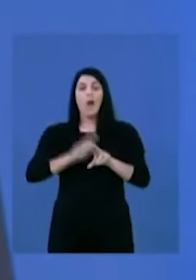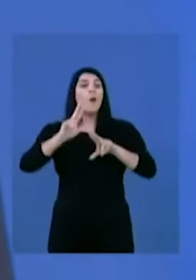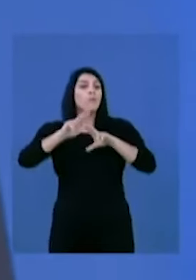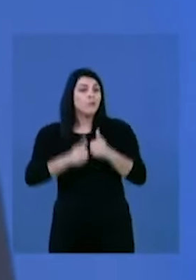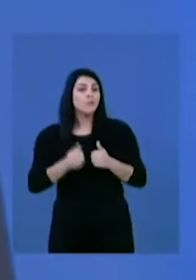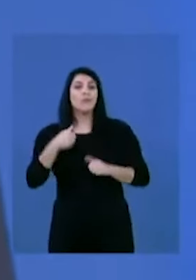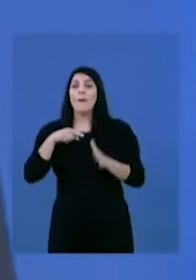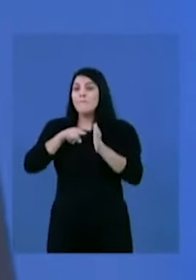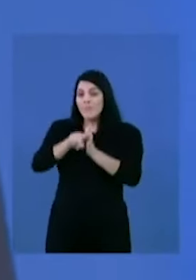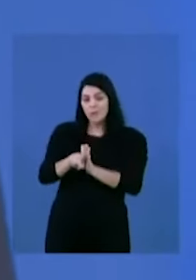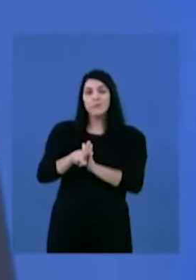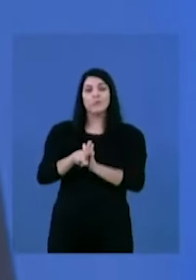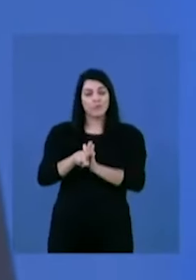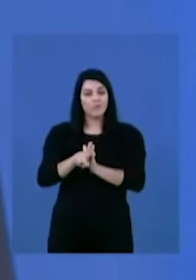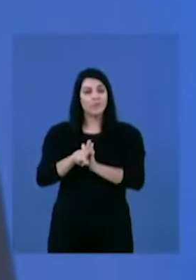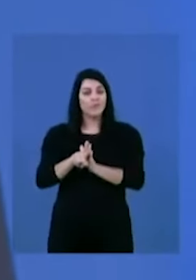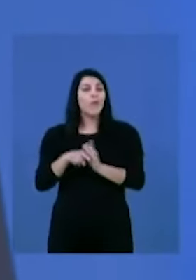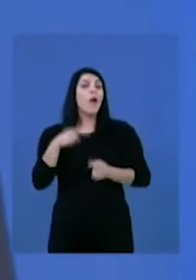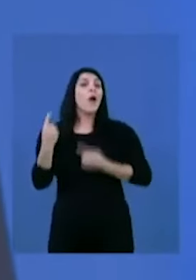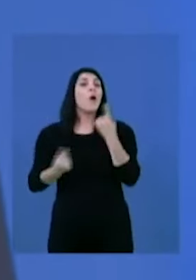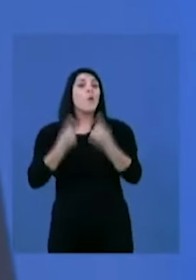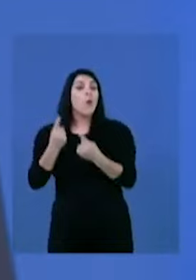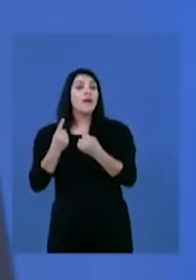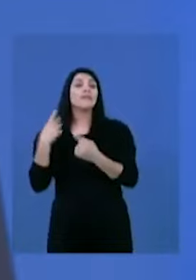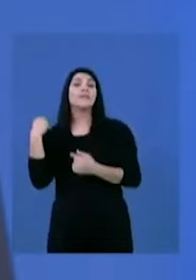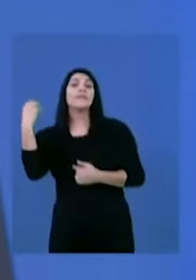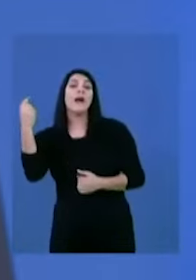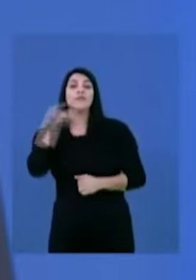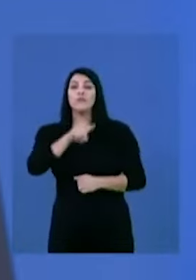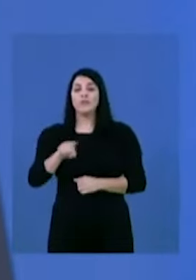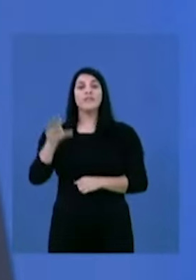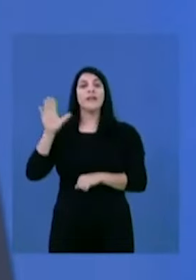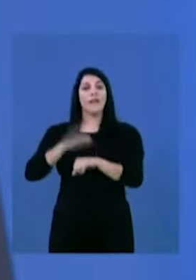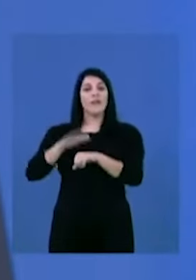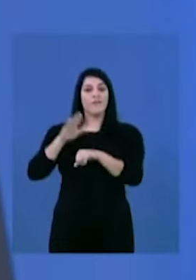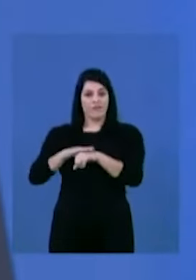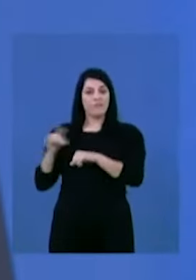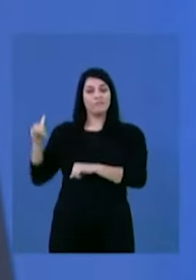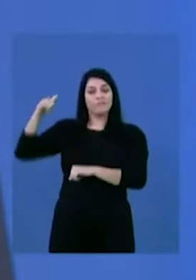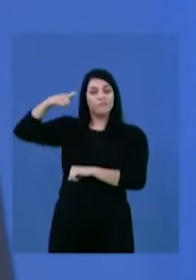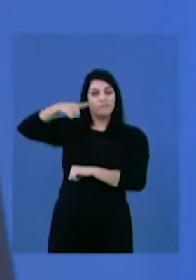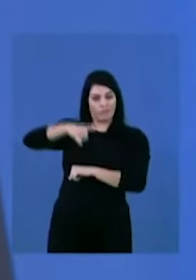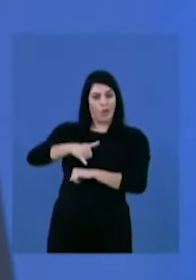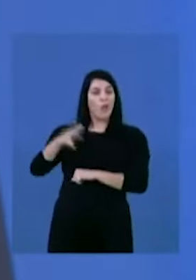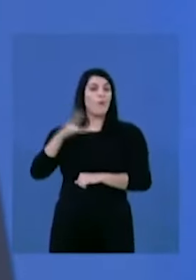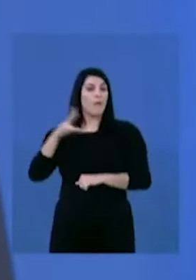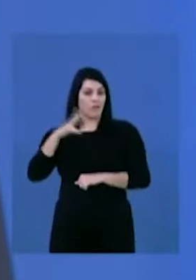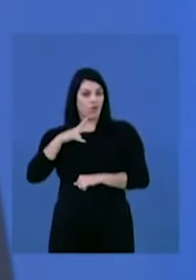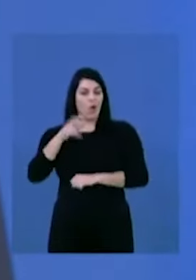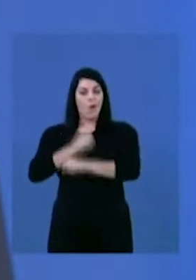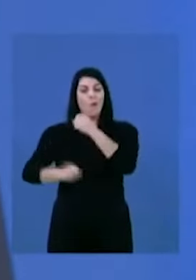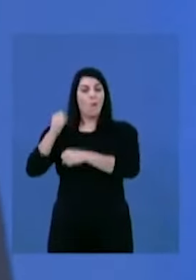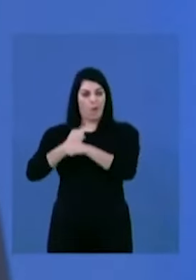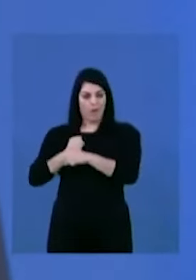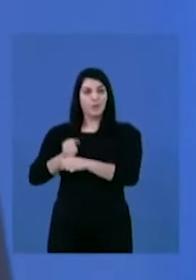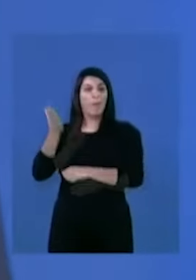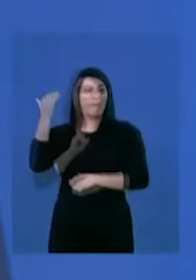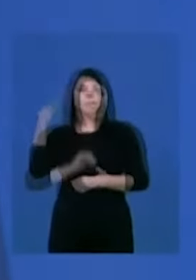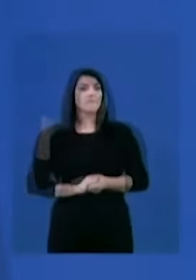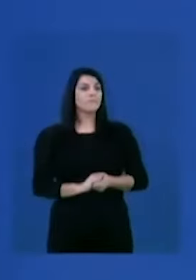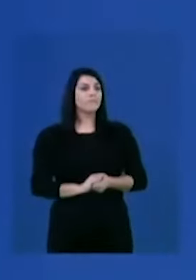isso eu te pergunto quantas viagens você fez de jatinho particular o ano passado para visitar o seu